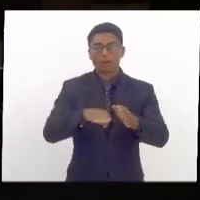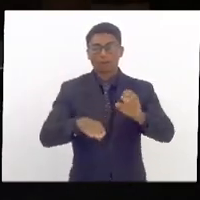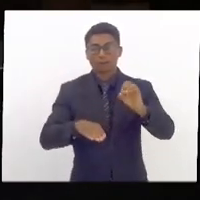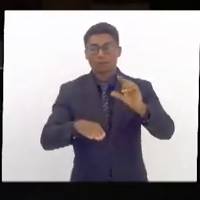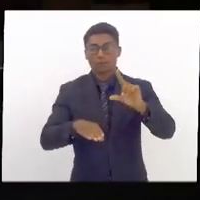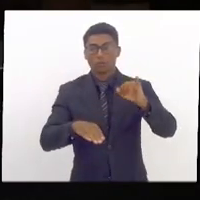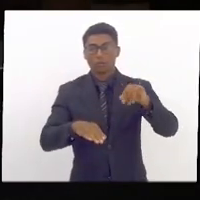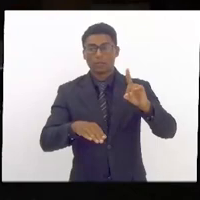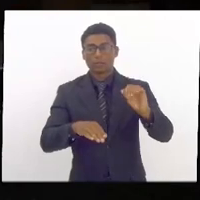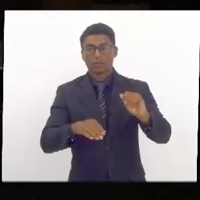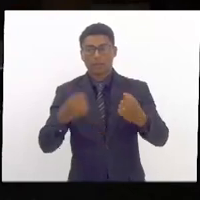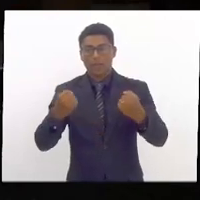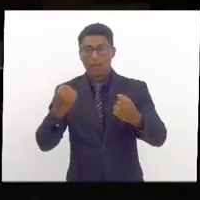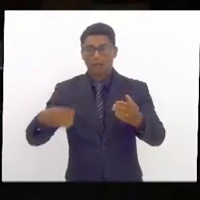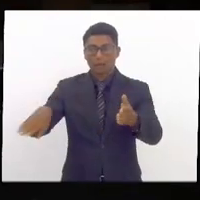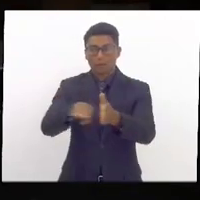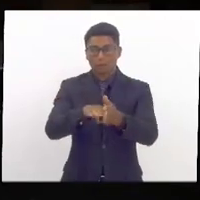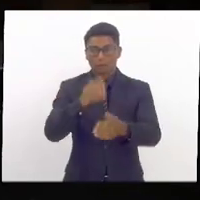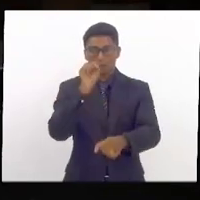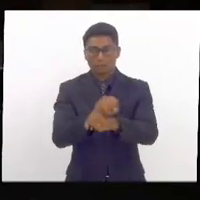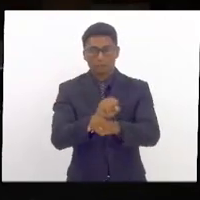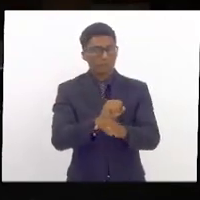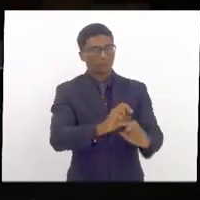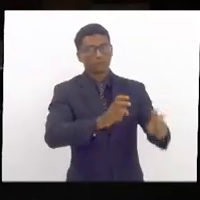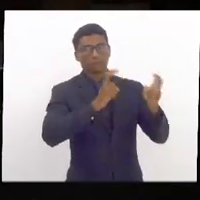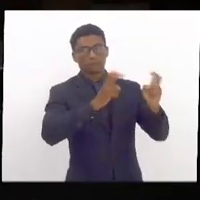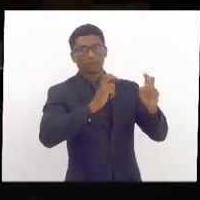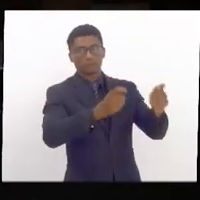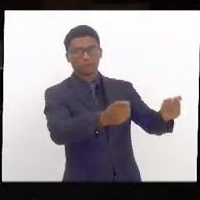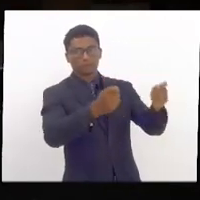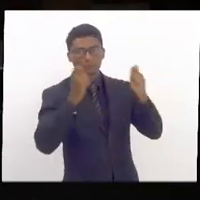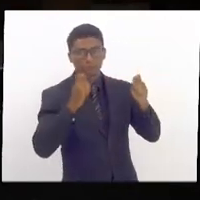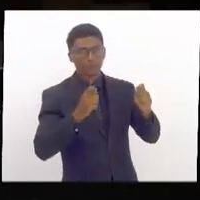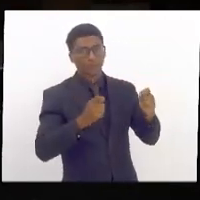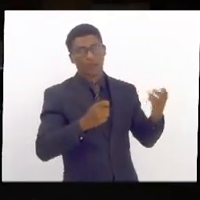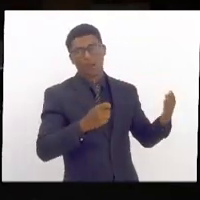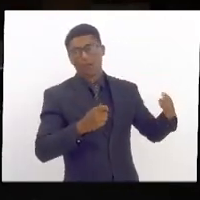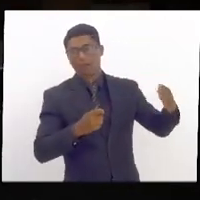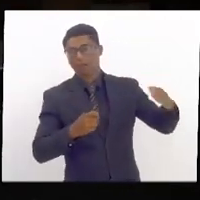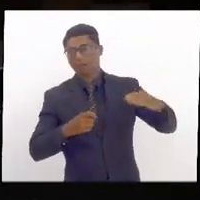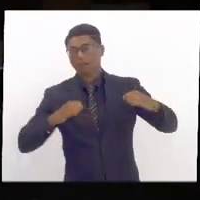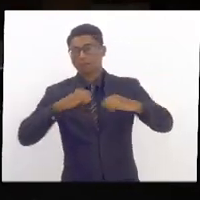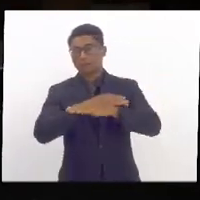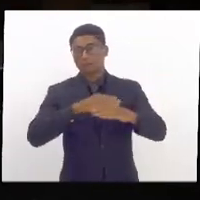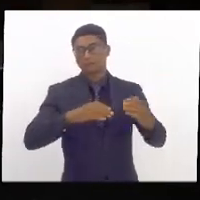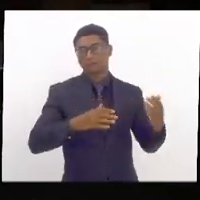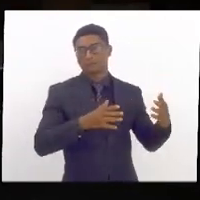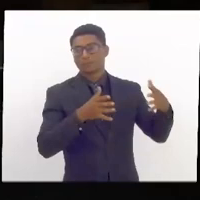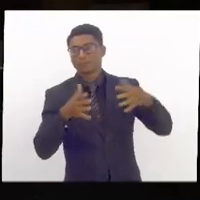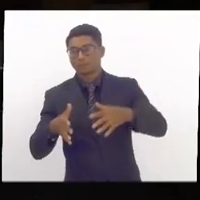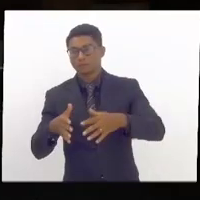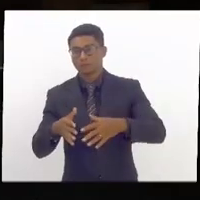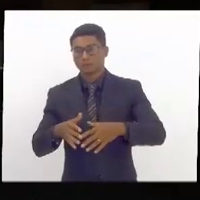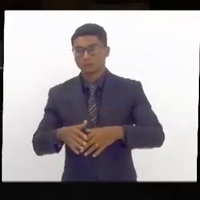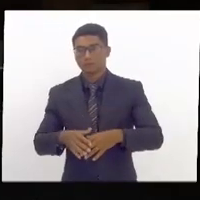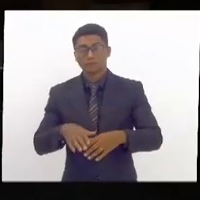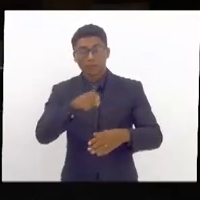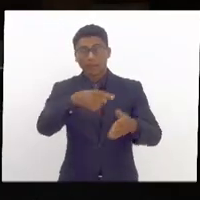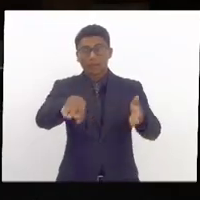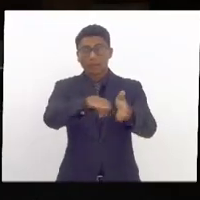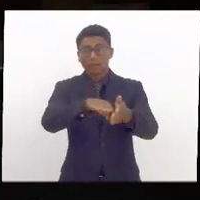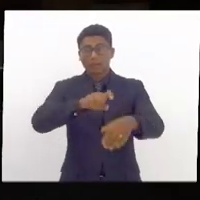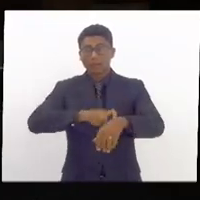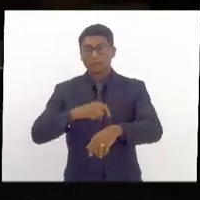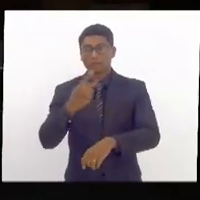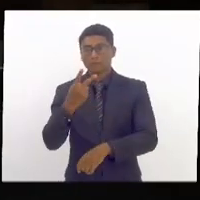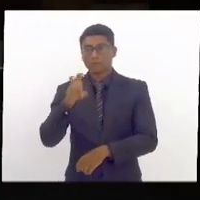pegou o trem de Olinda para centro da cidade. Ele falou que ele ficou 25 minutos na estação de Olinda.